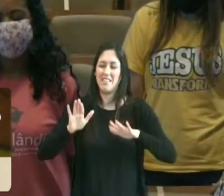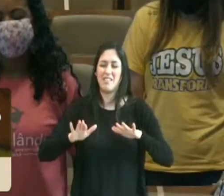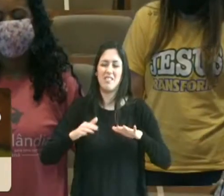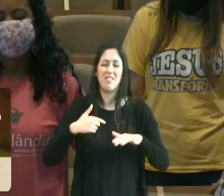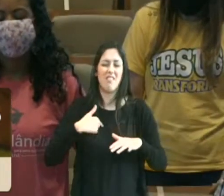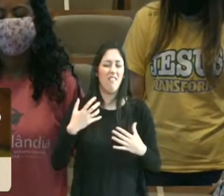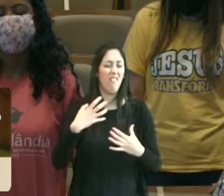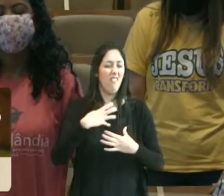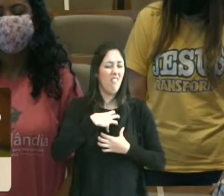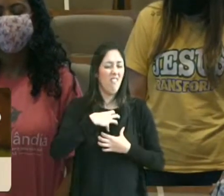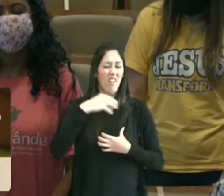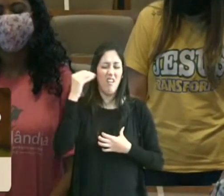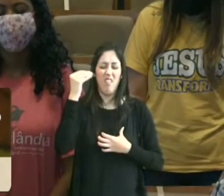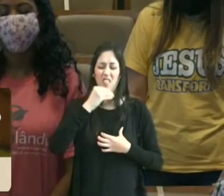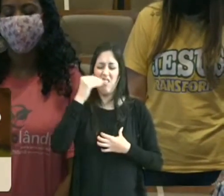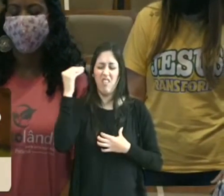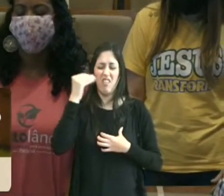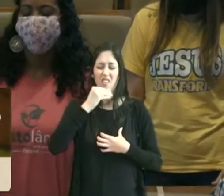incapaz.